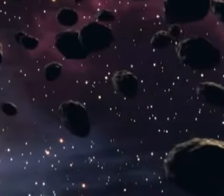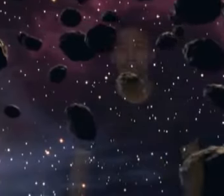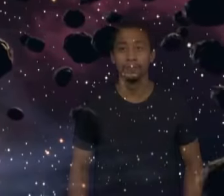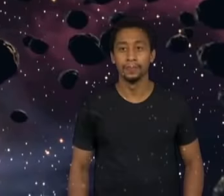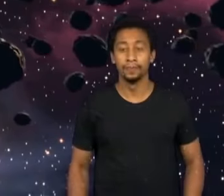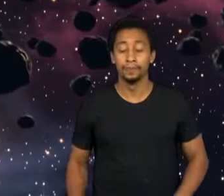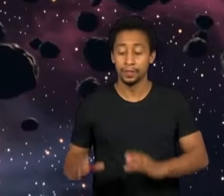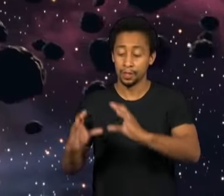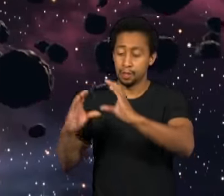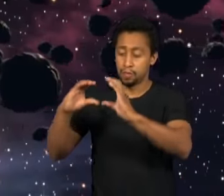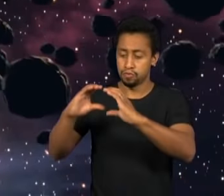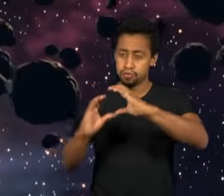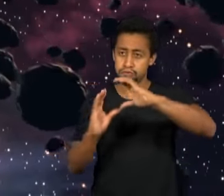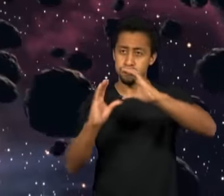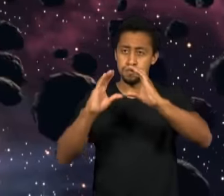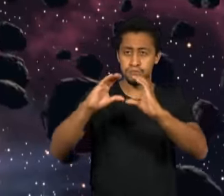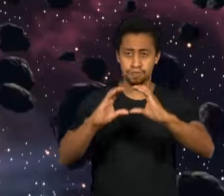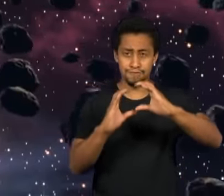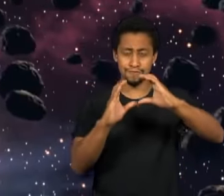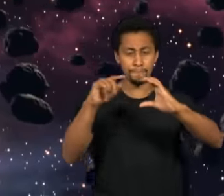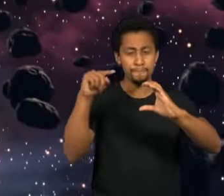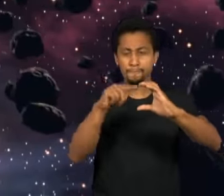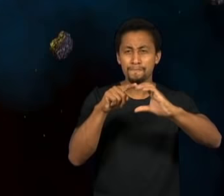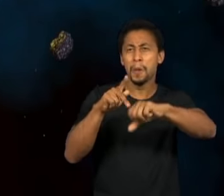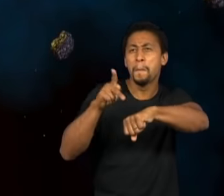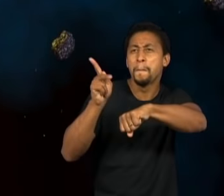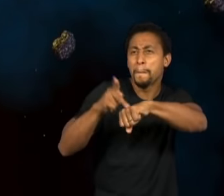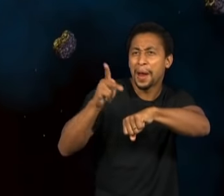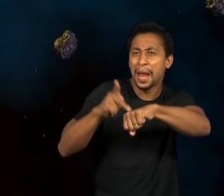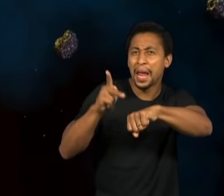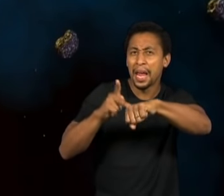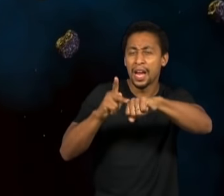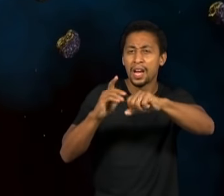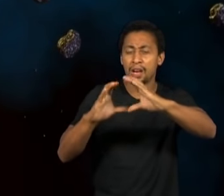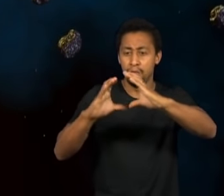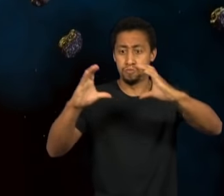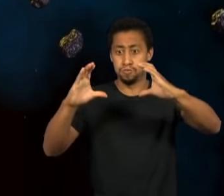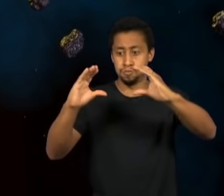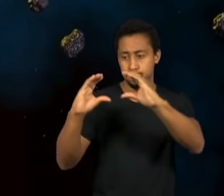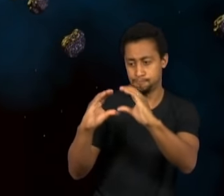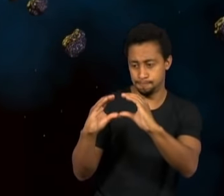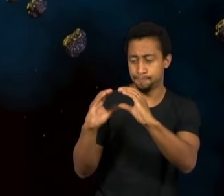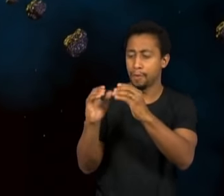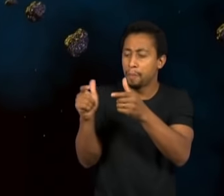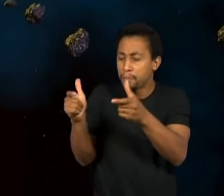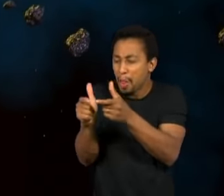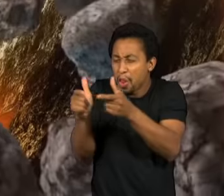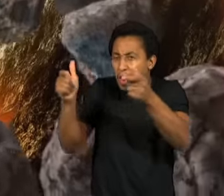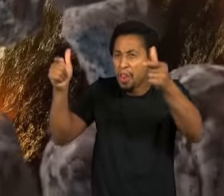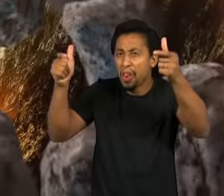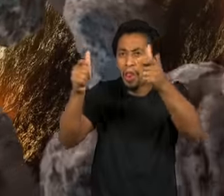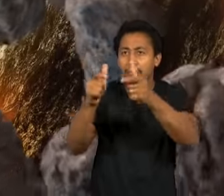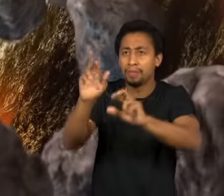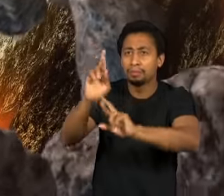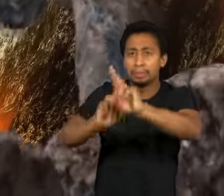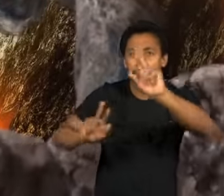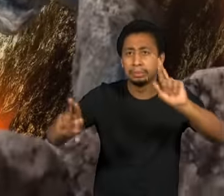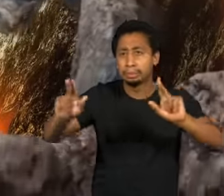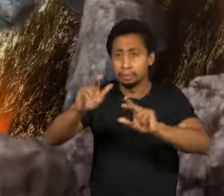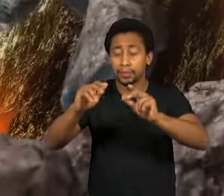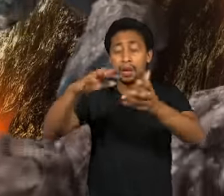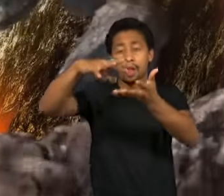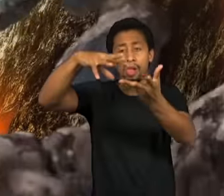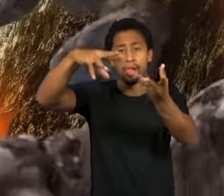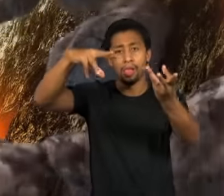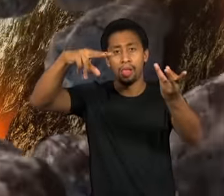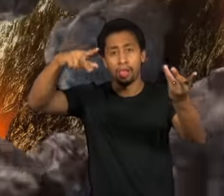Os asteroides são rochas de diversos tamanhos que circulam pelo espaço ao redor do Sol. Possuem estrutura